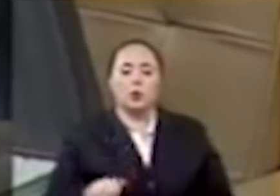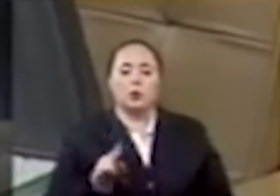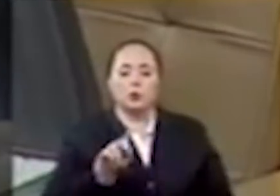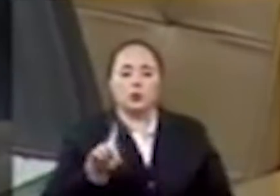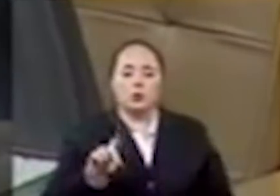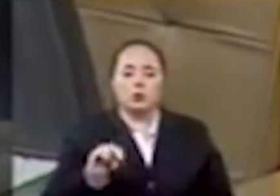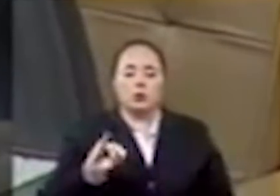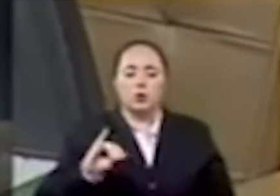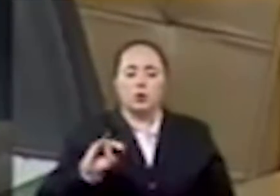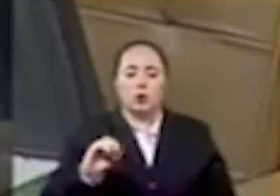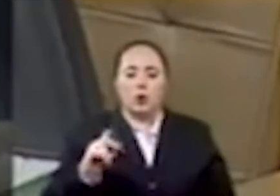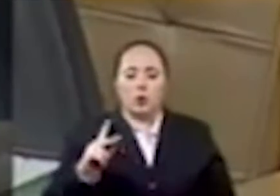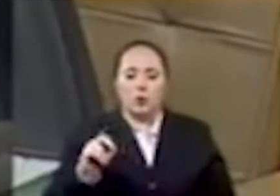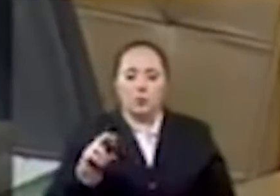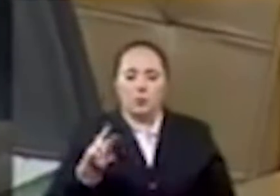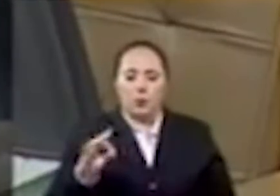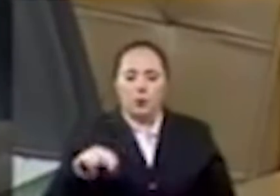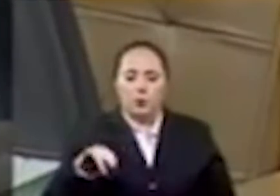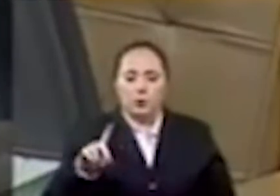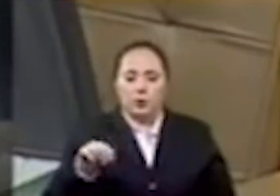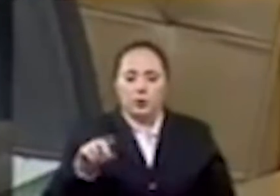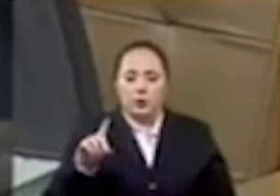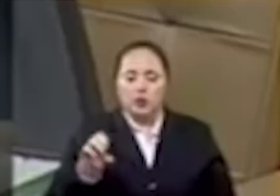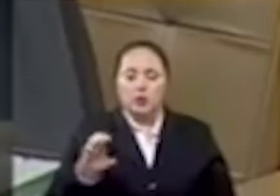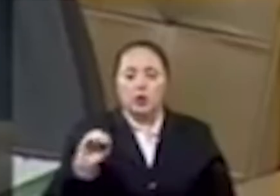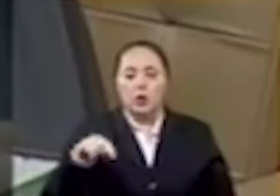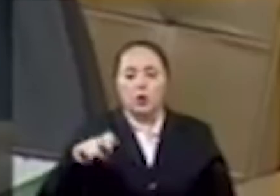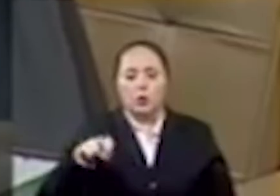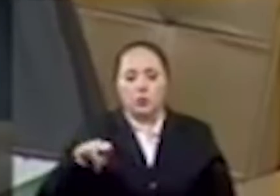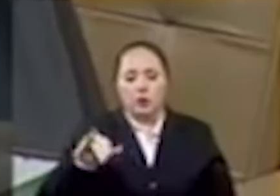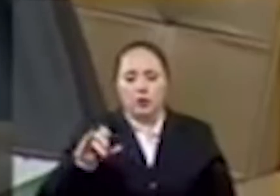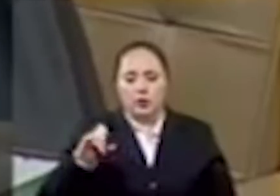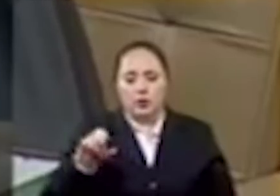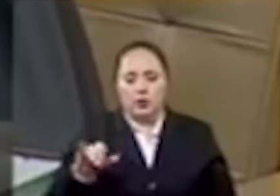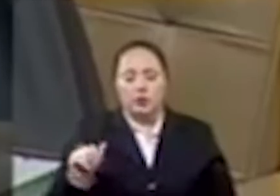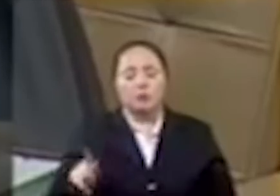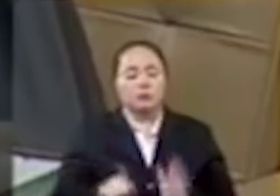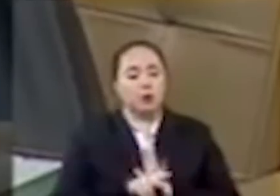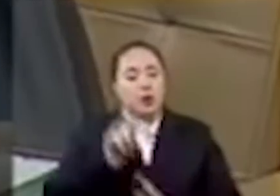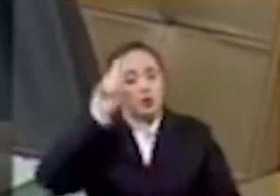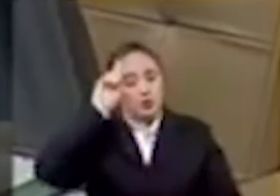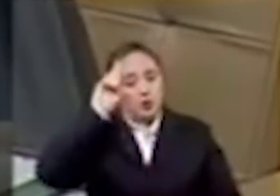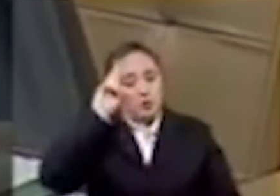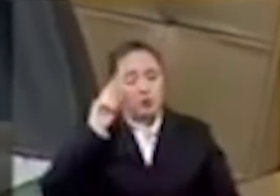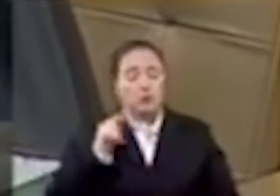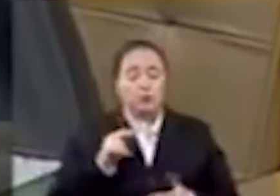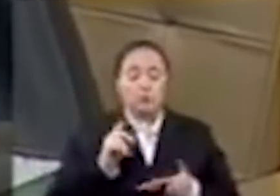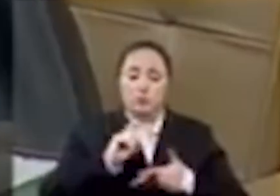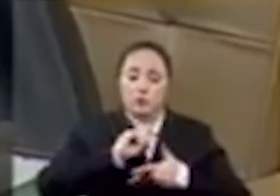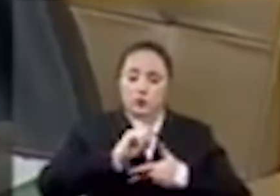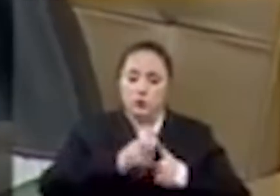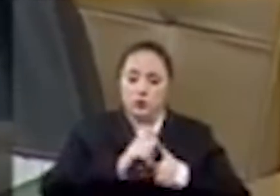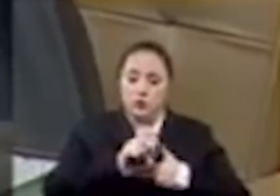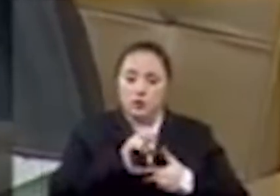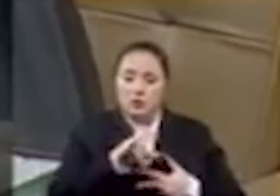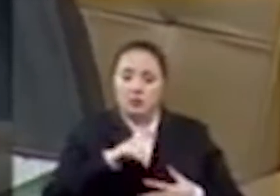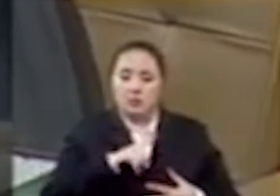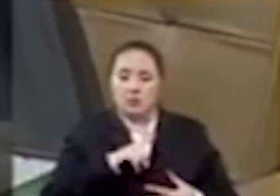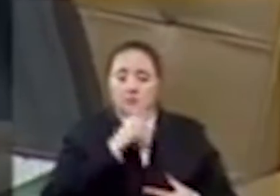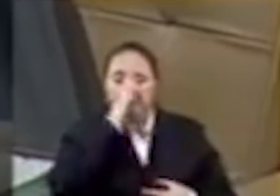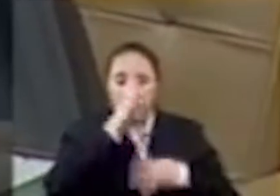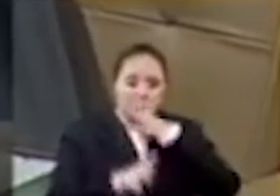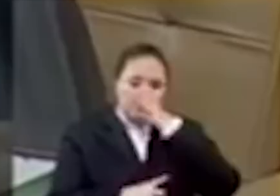oportunidade e conveniência do chefe do Poder Executivo, que, caso exceda seu poder e cometa abusos,